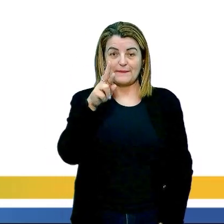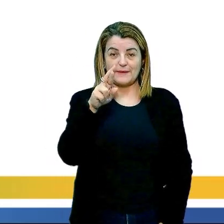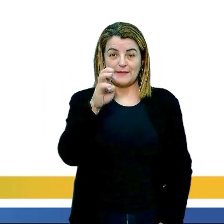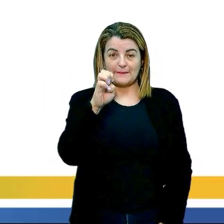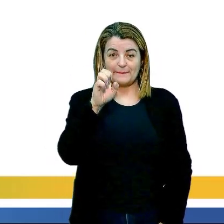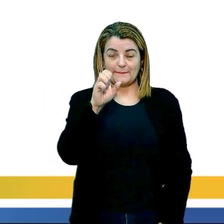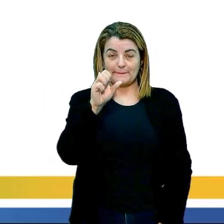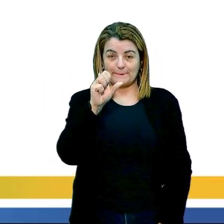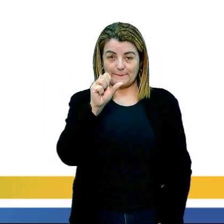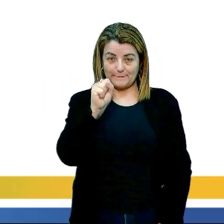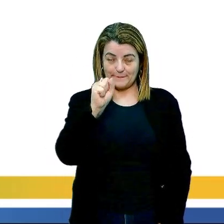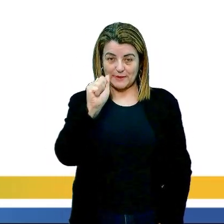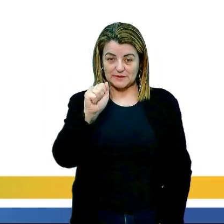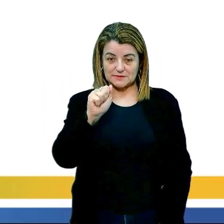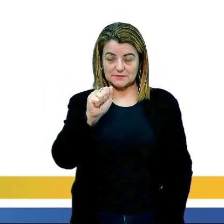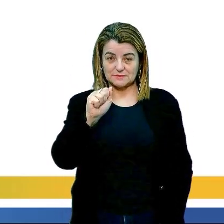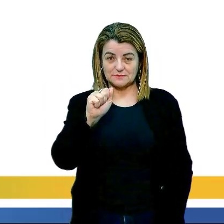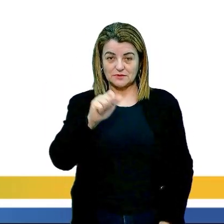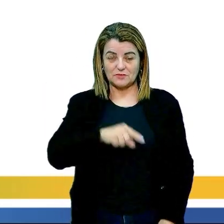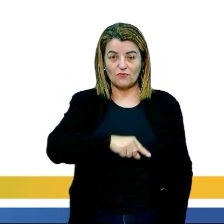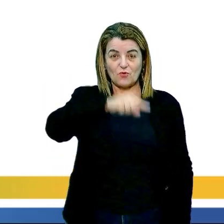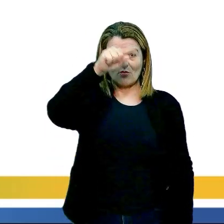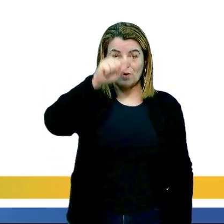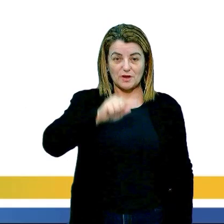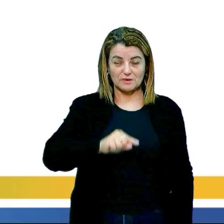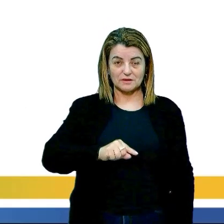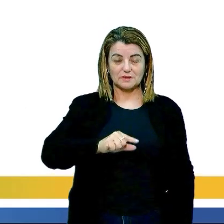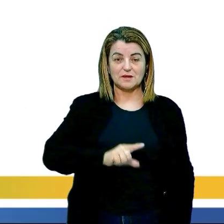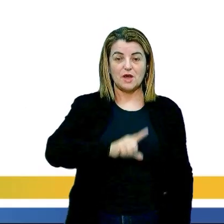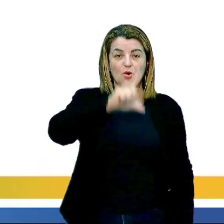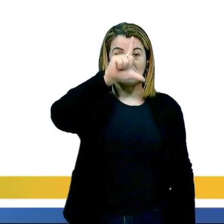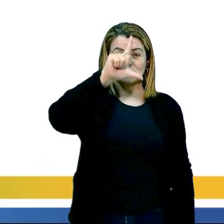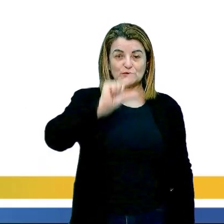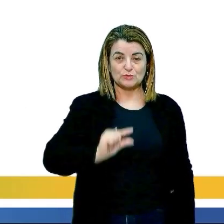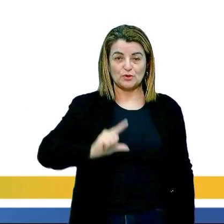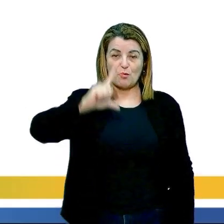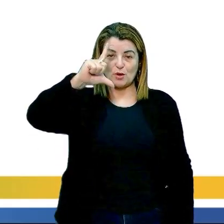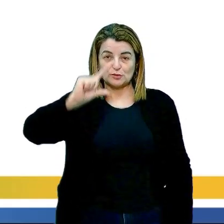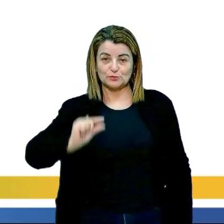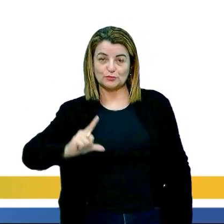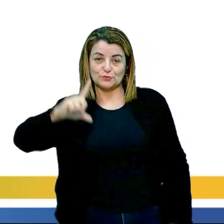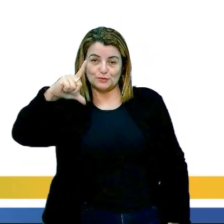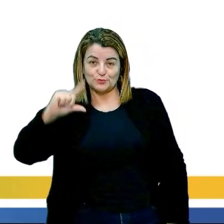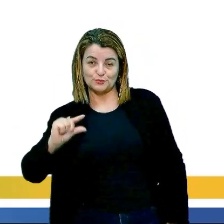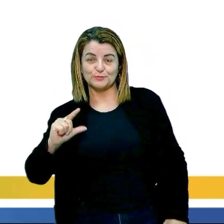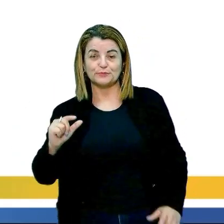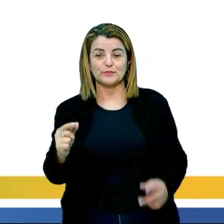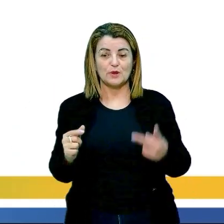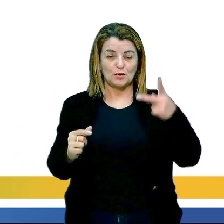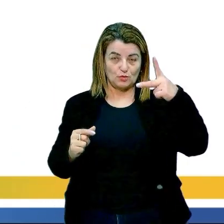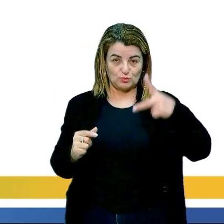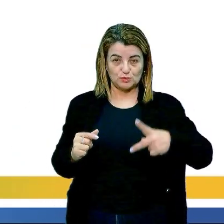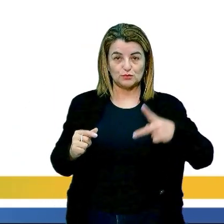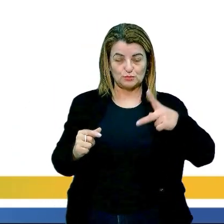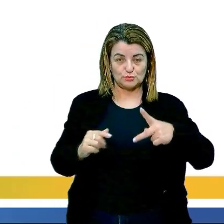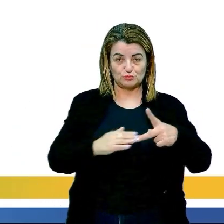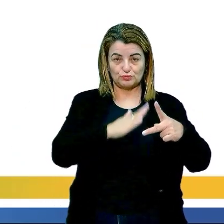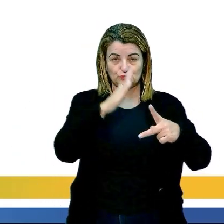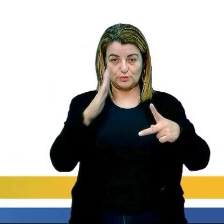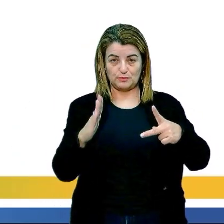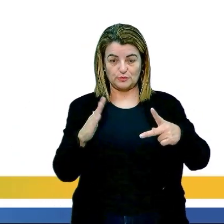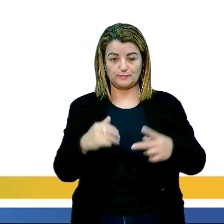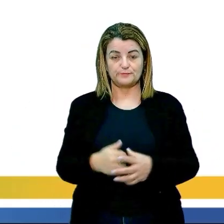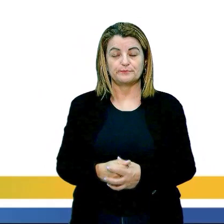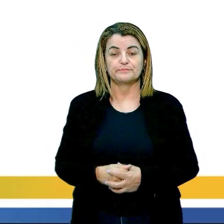Ok? Então ele aumenta e diminui, todos os dois aumentam e diminuem durante o tempo.